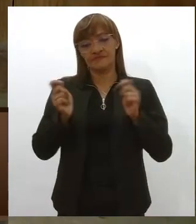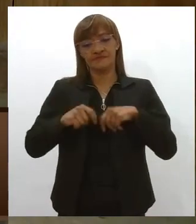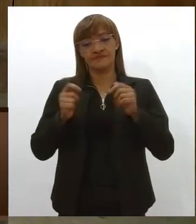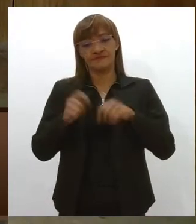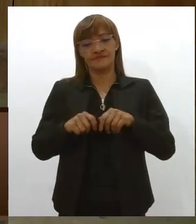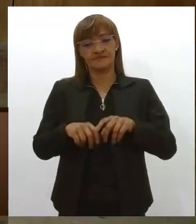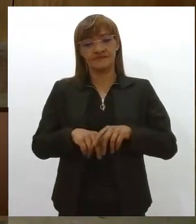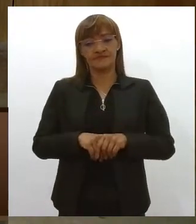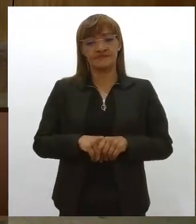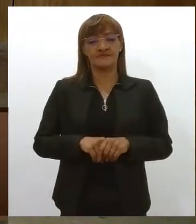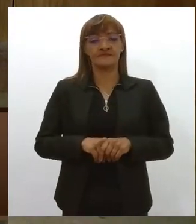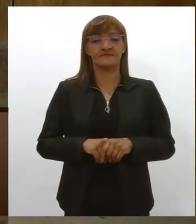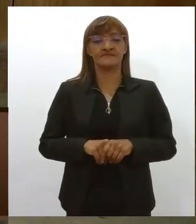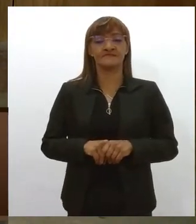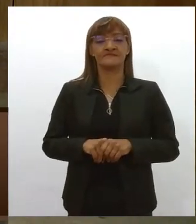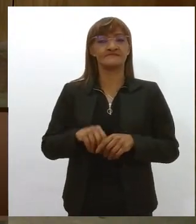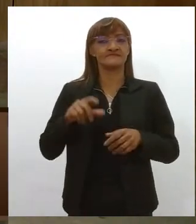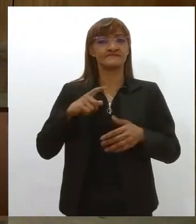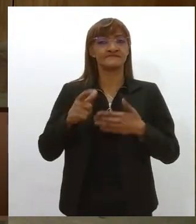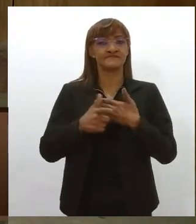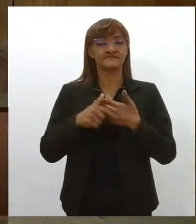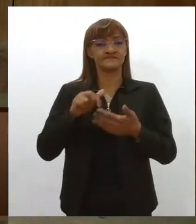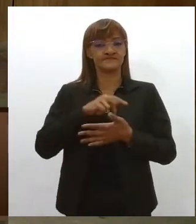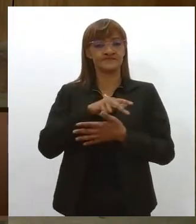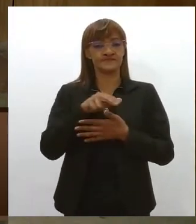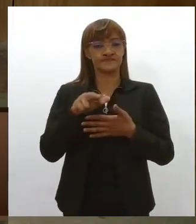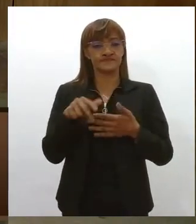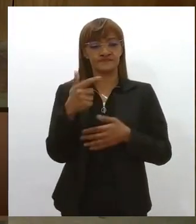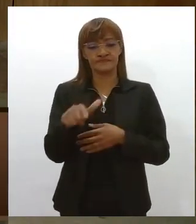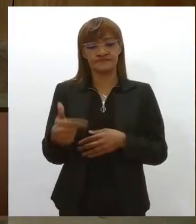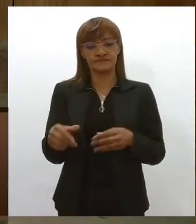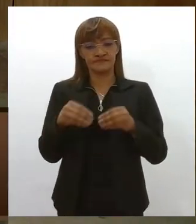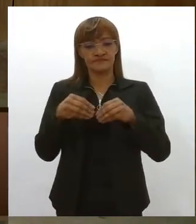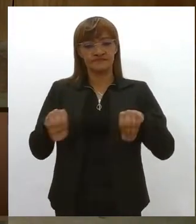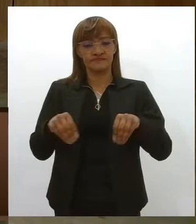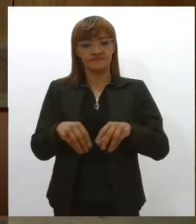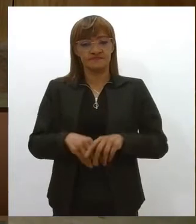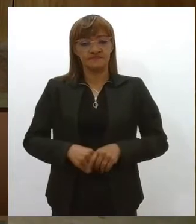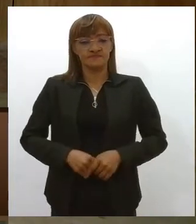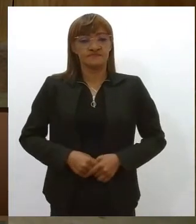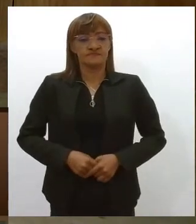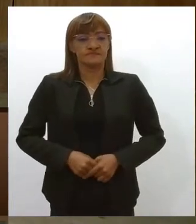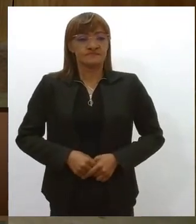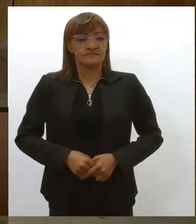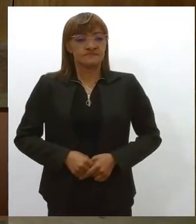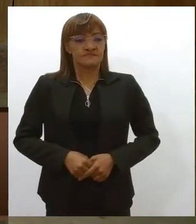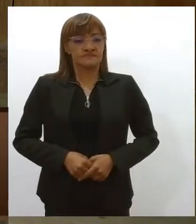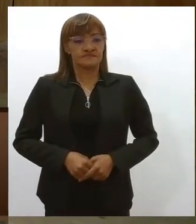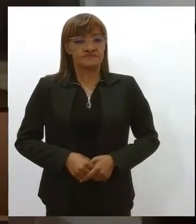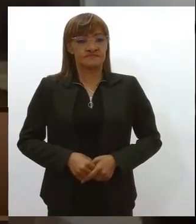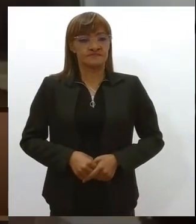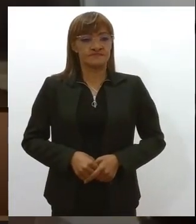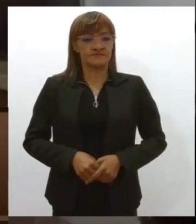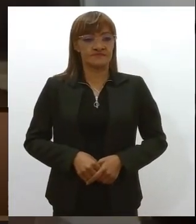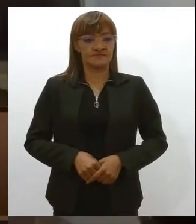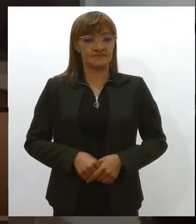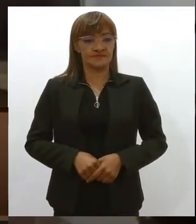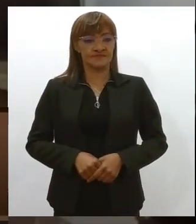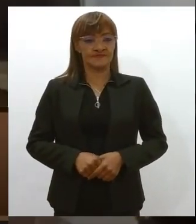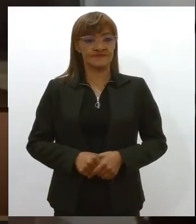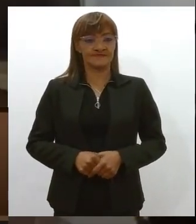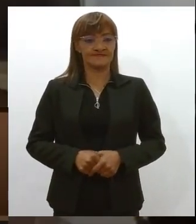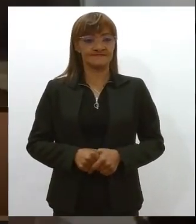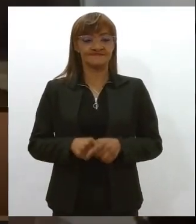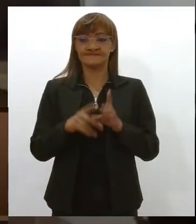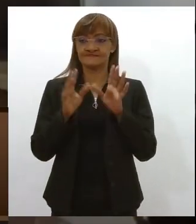dessas multitarefas, para que não haja prejuízo na sua caminhada? Tem um ditado que eu levo para a vida. Falam